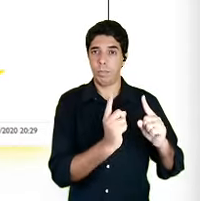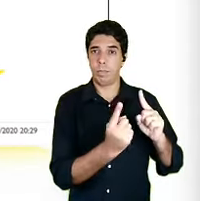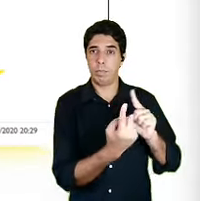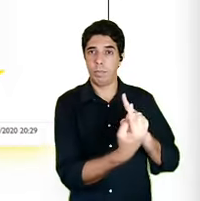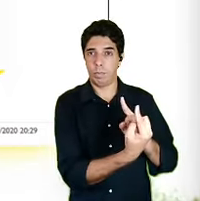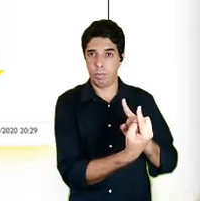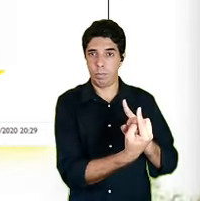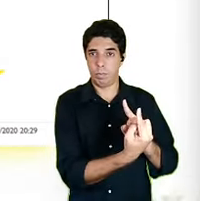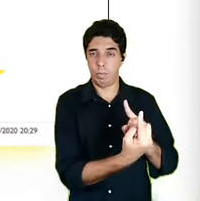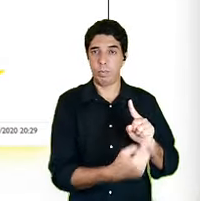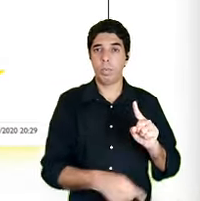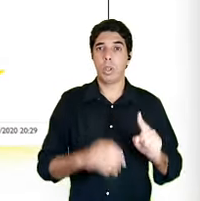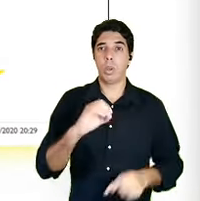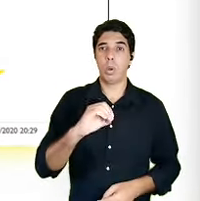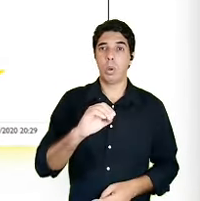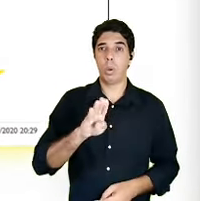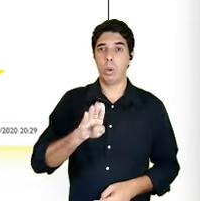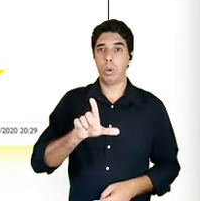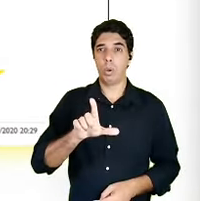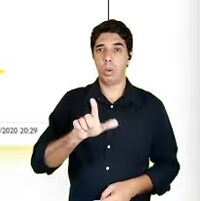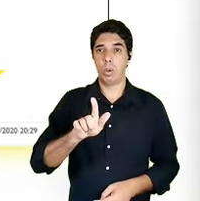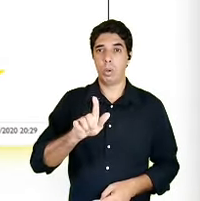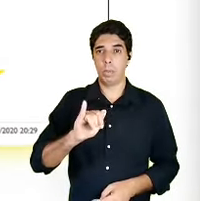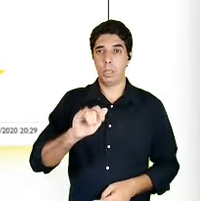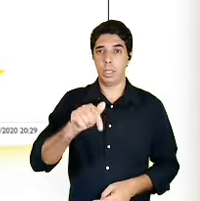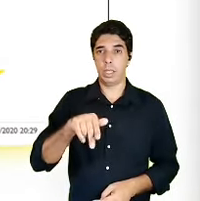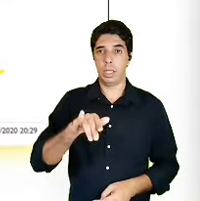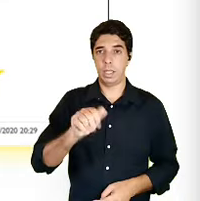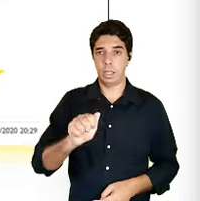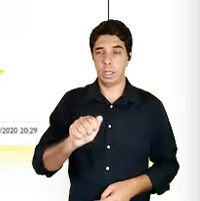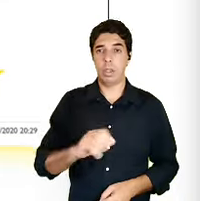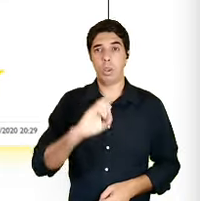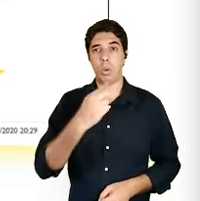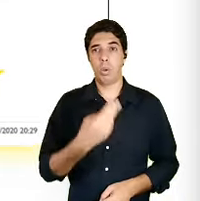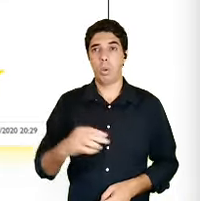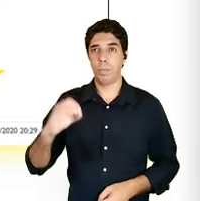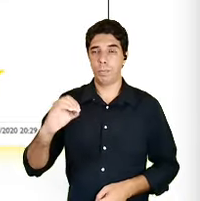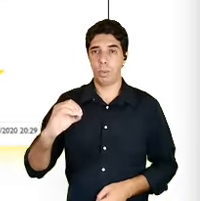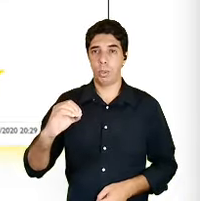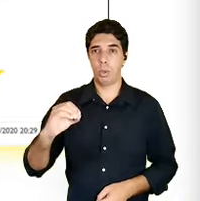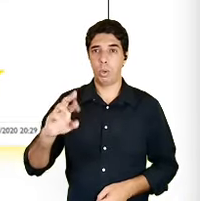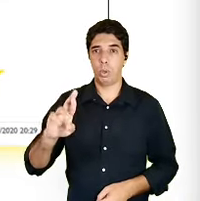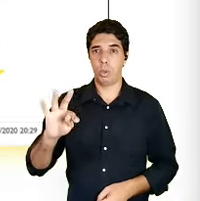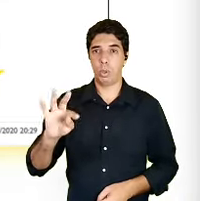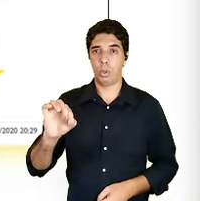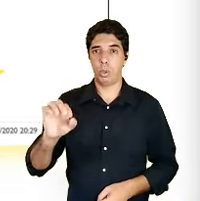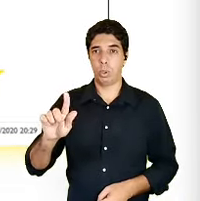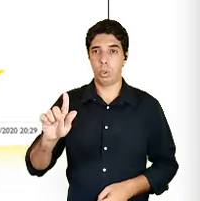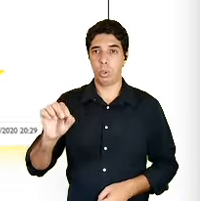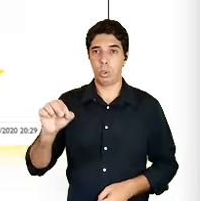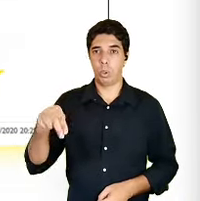chamadas de cilíndricas ou paralelas, então elas podem ser oblíquas ou ortogonais. No sistema de projeções